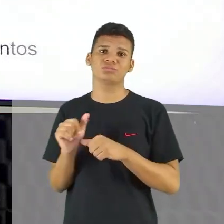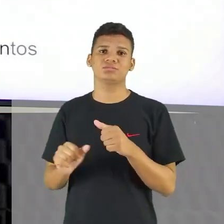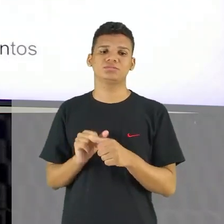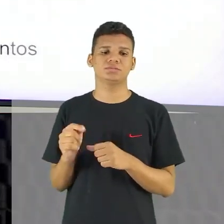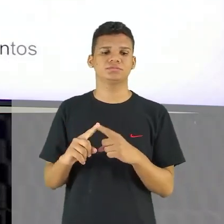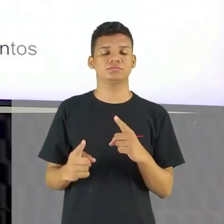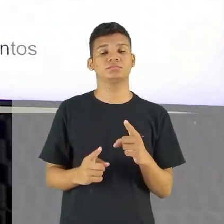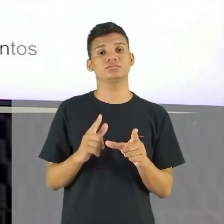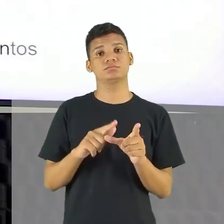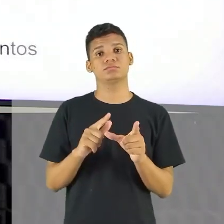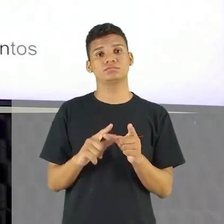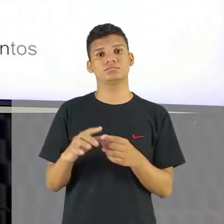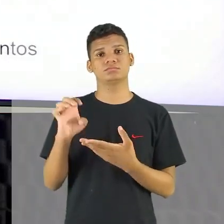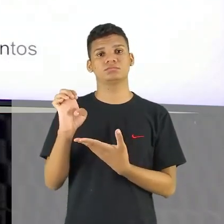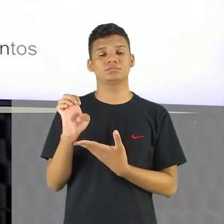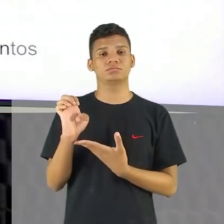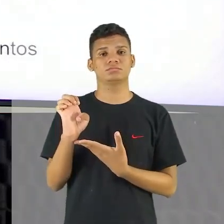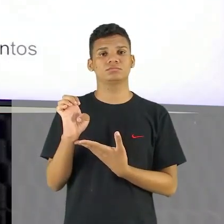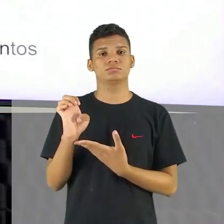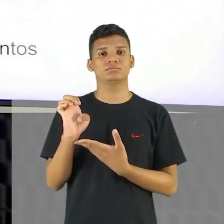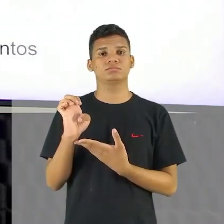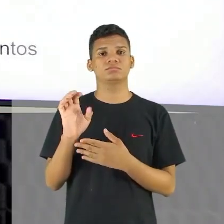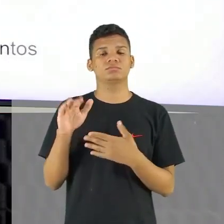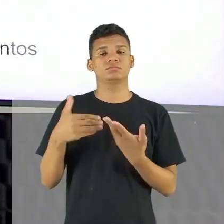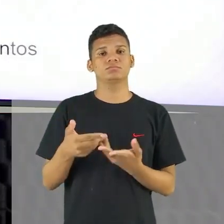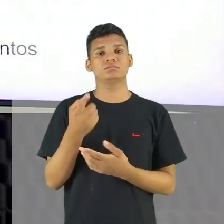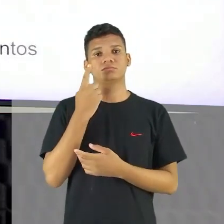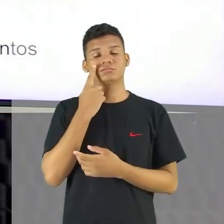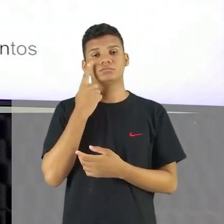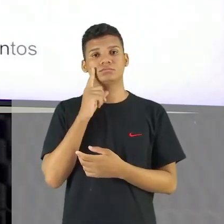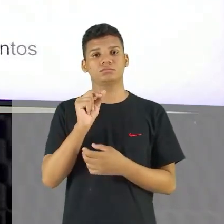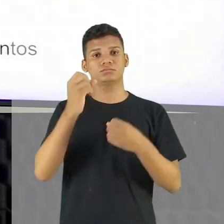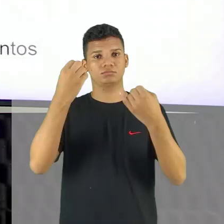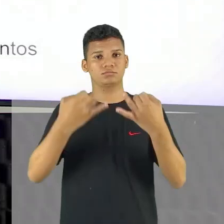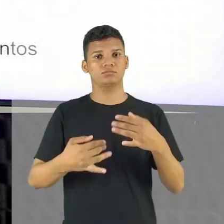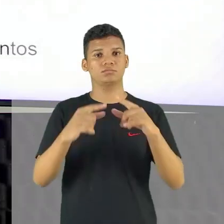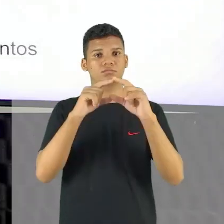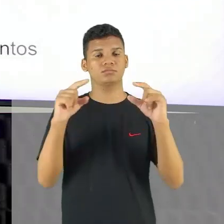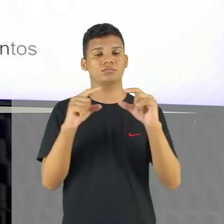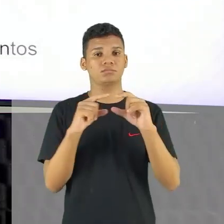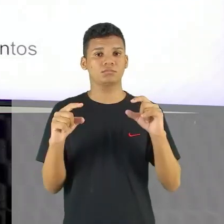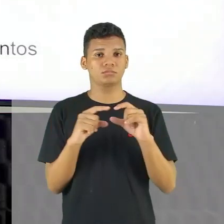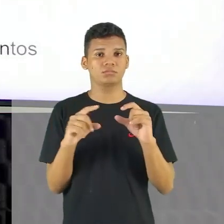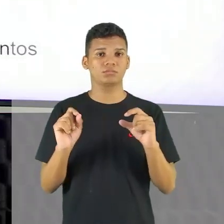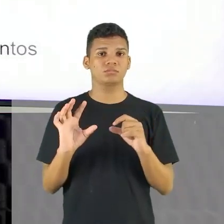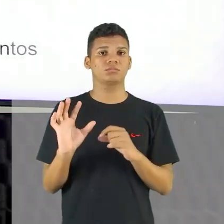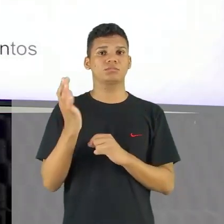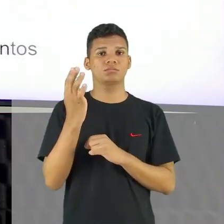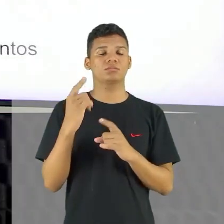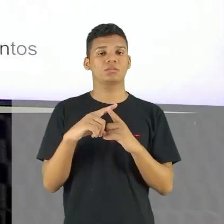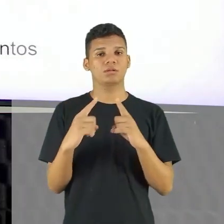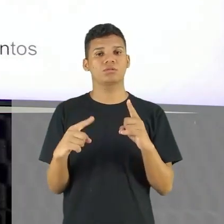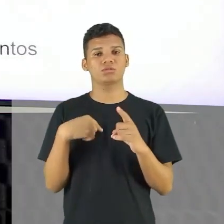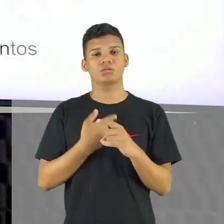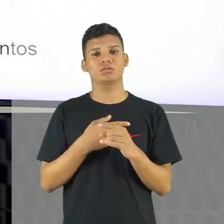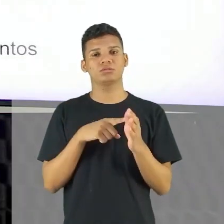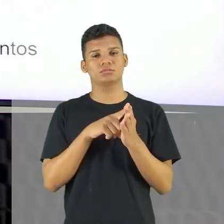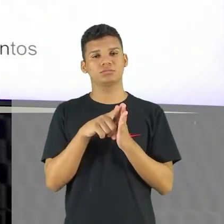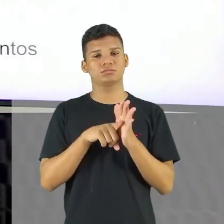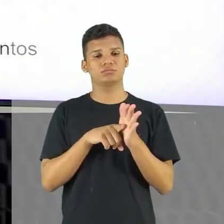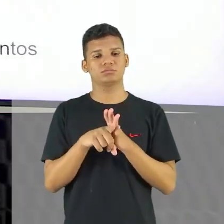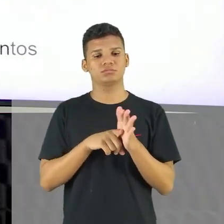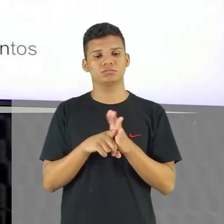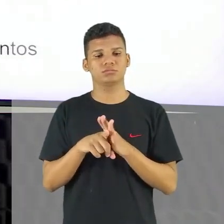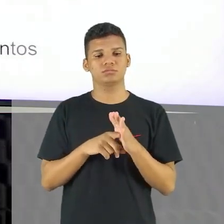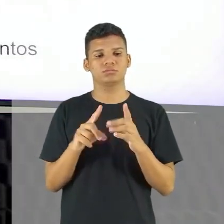Previsibilidade dos acontecimentos. Bom, gente, de acordo com os versos, de acordo com a situação, aquilo que a gente analisou aqui, eu